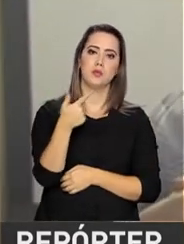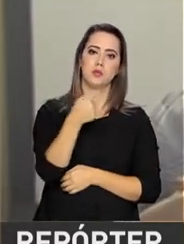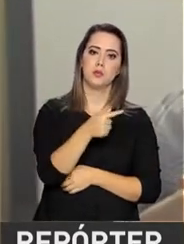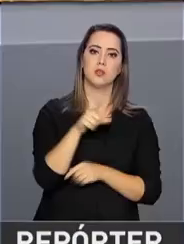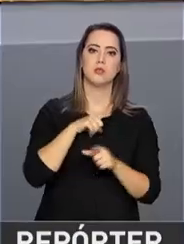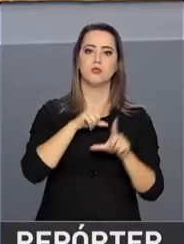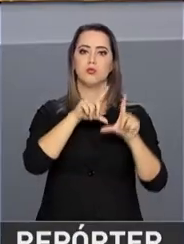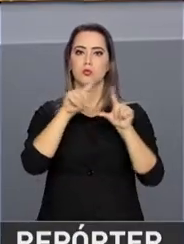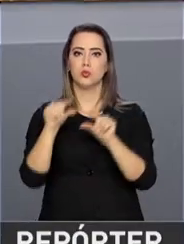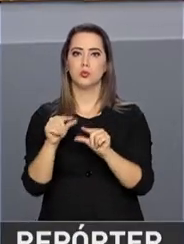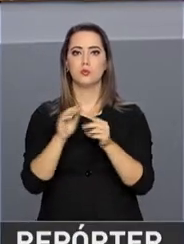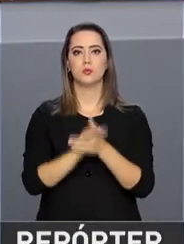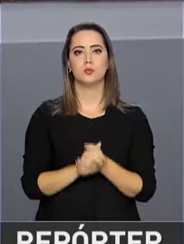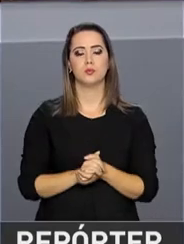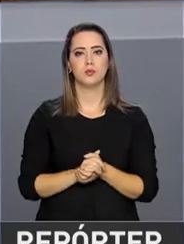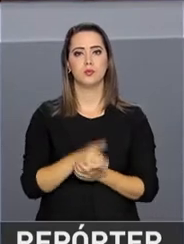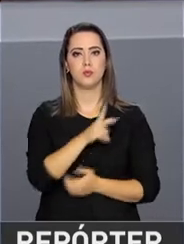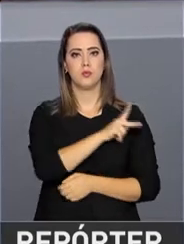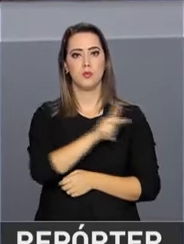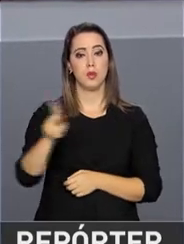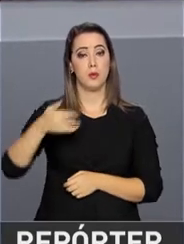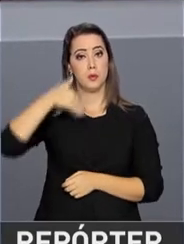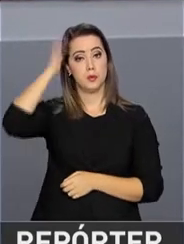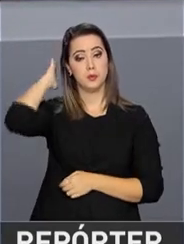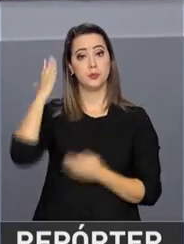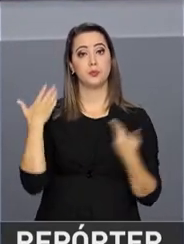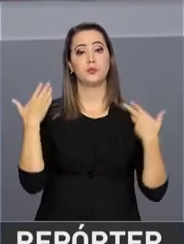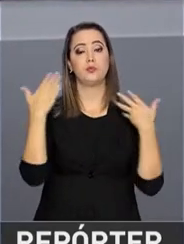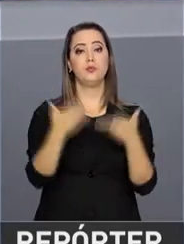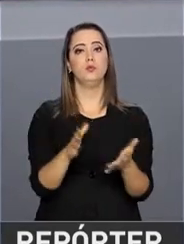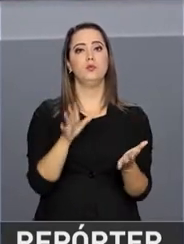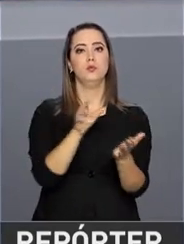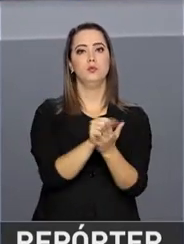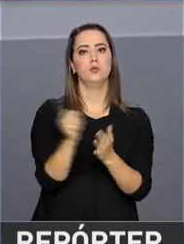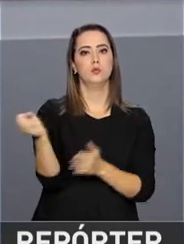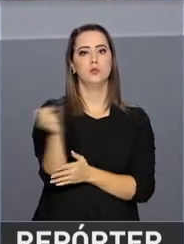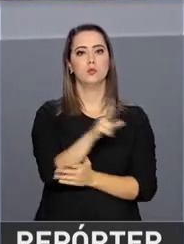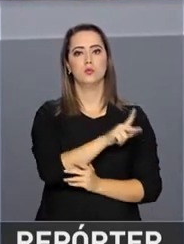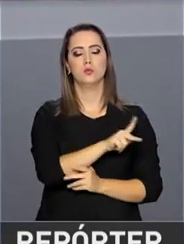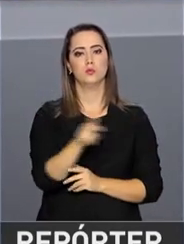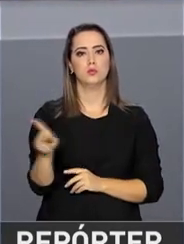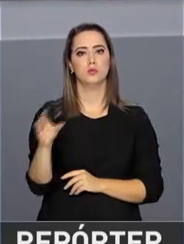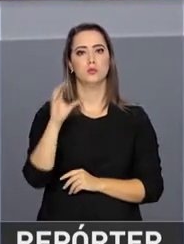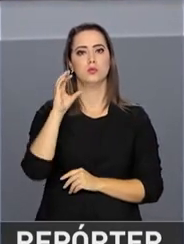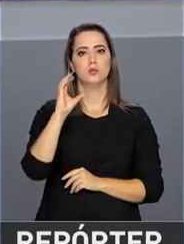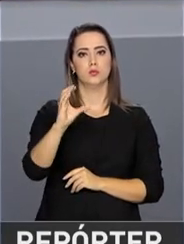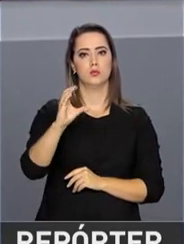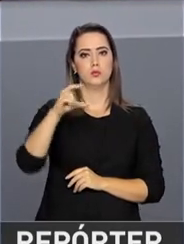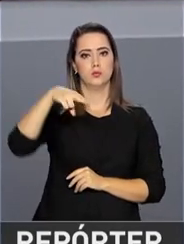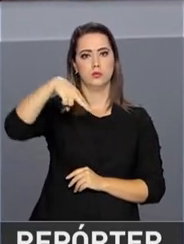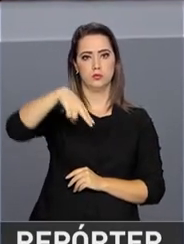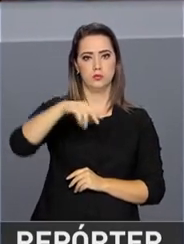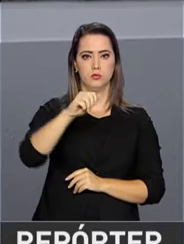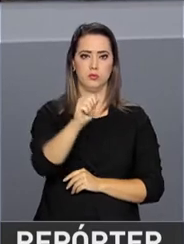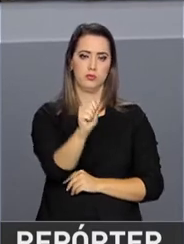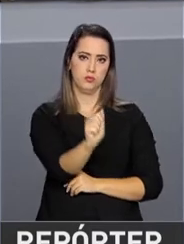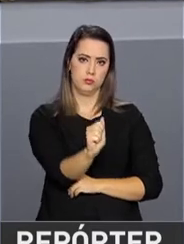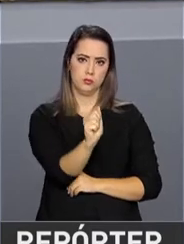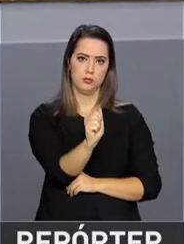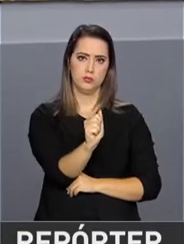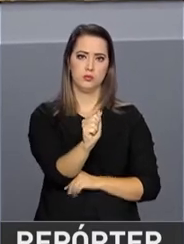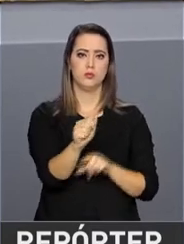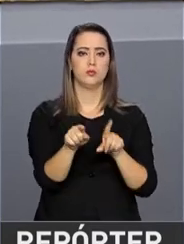queda e o presidente michel temer participou hoje da posse do novo presidente da confederação da agricultura